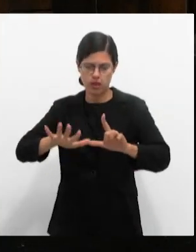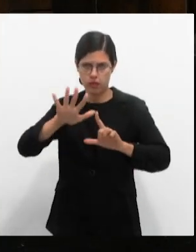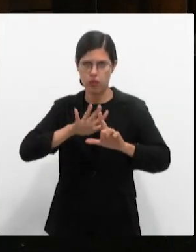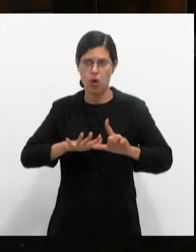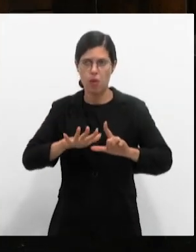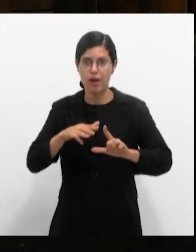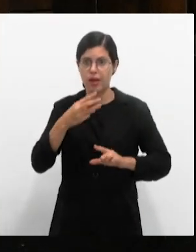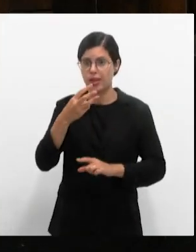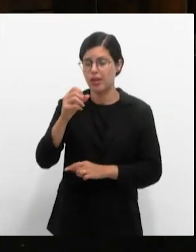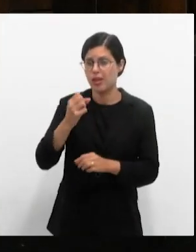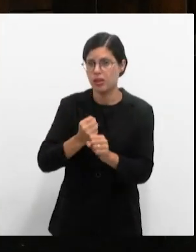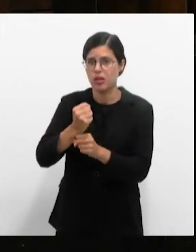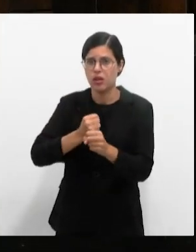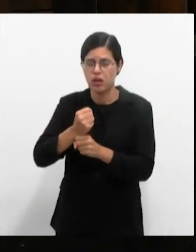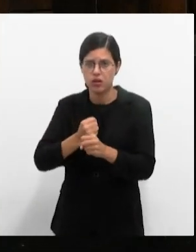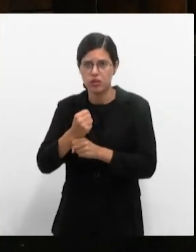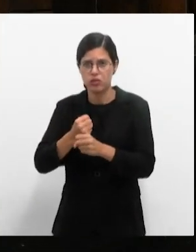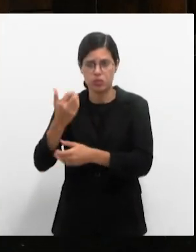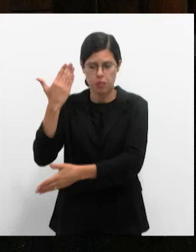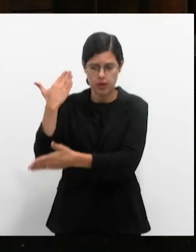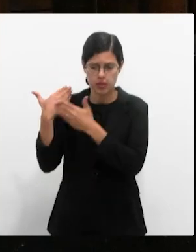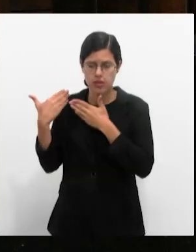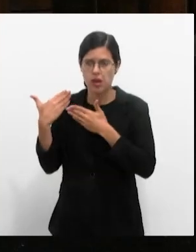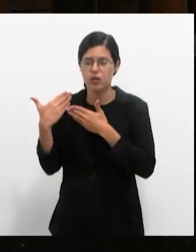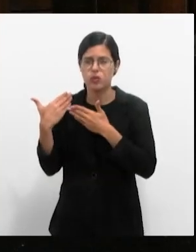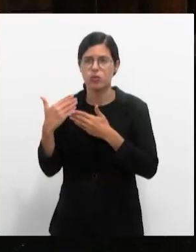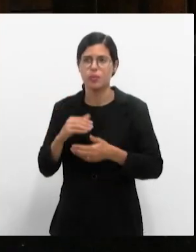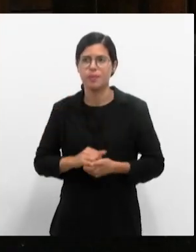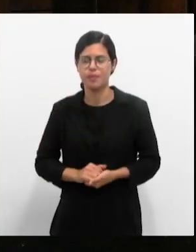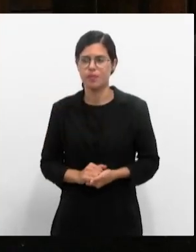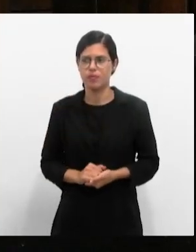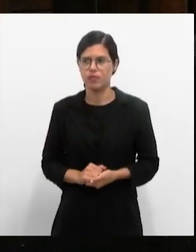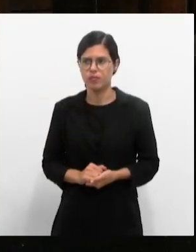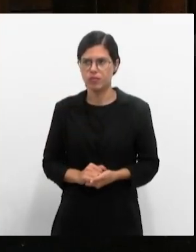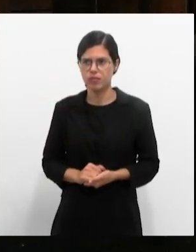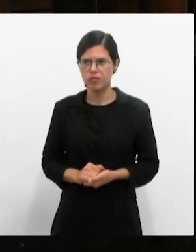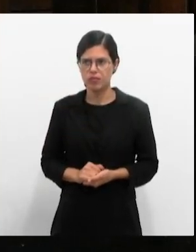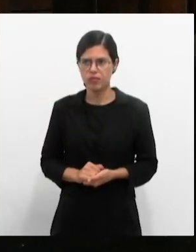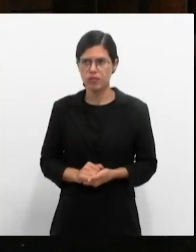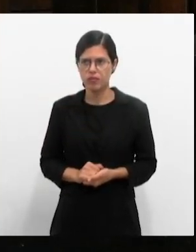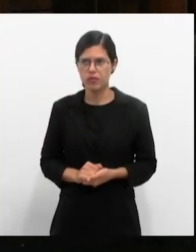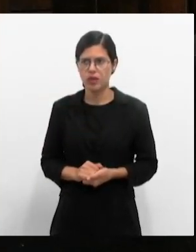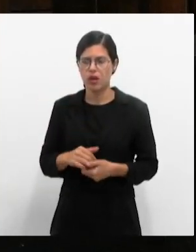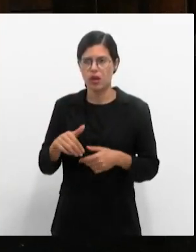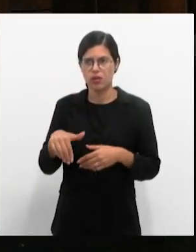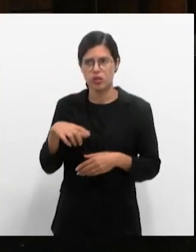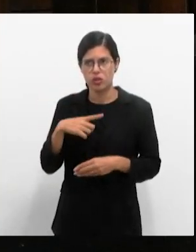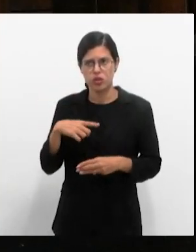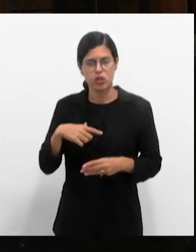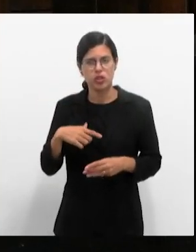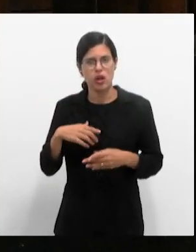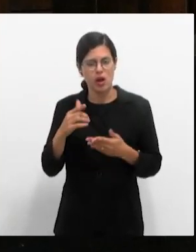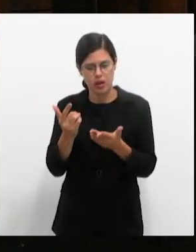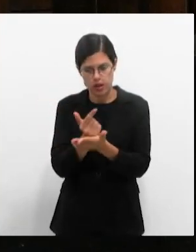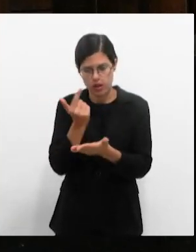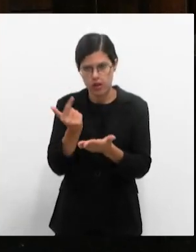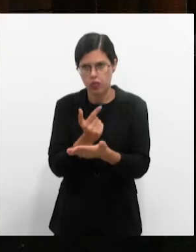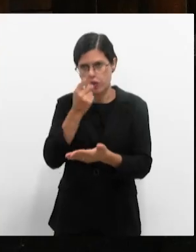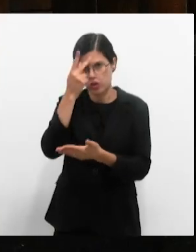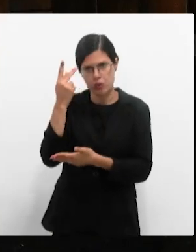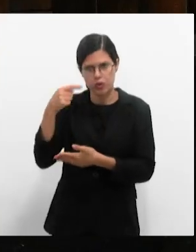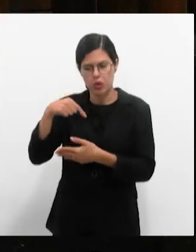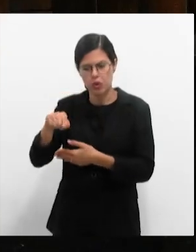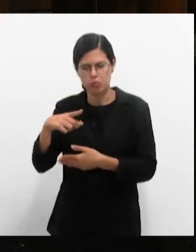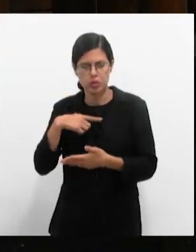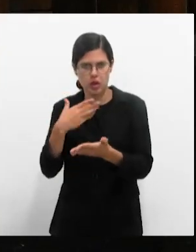Há 30 anos atrás, a rede ela era formada por apostilas, onde as pessoas iam, tinham as suas